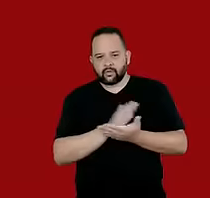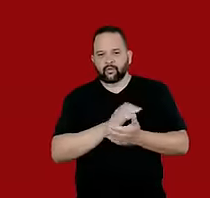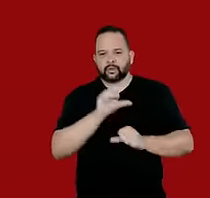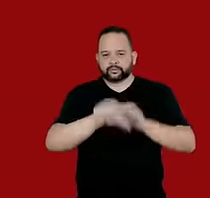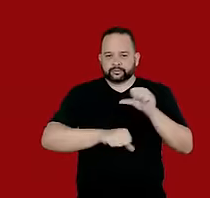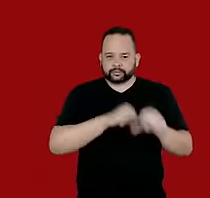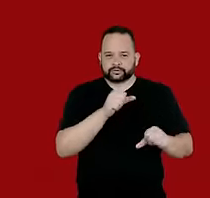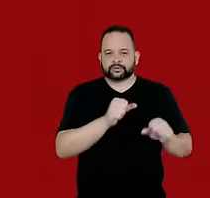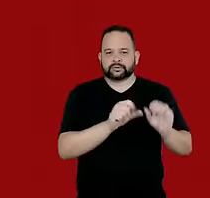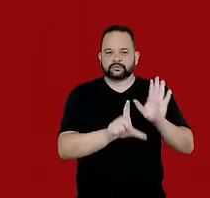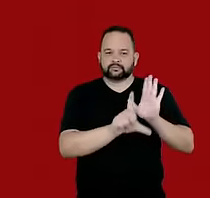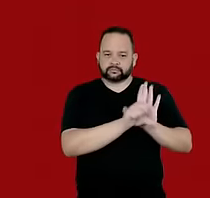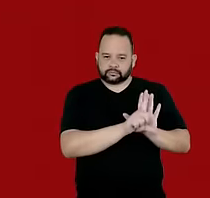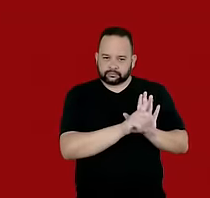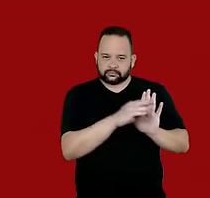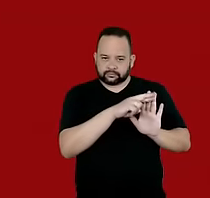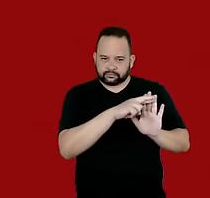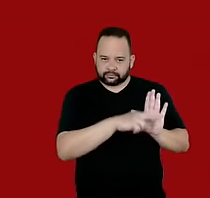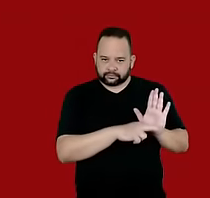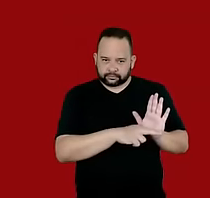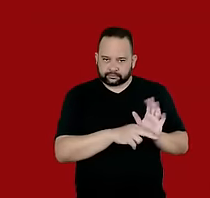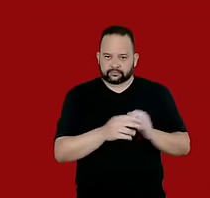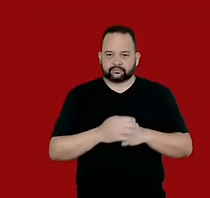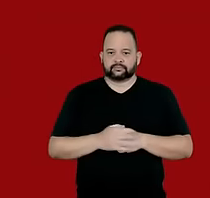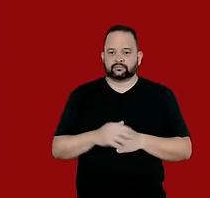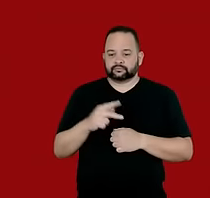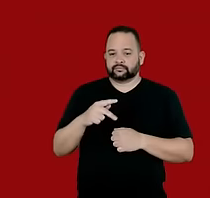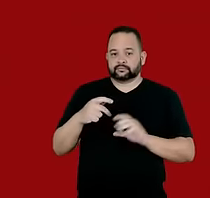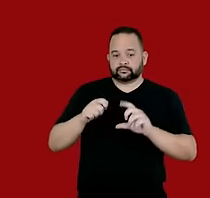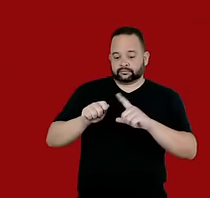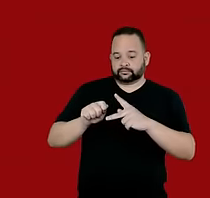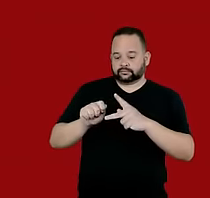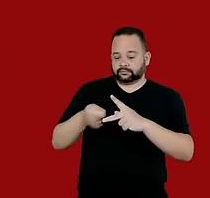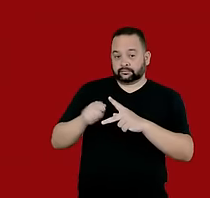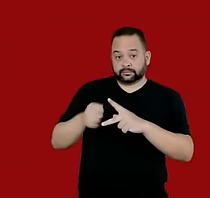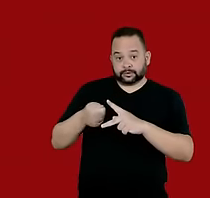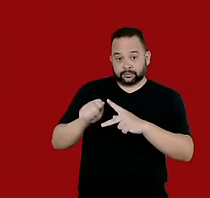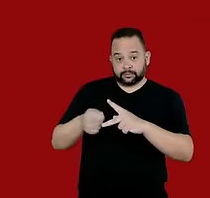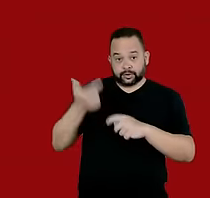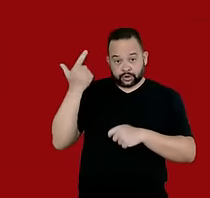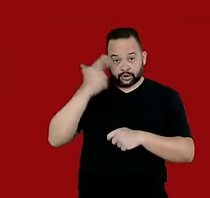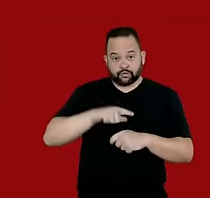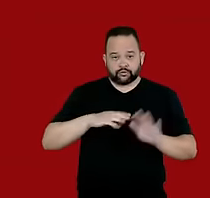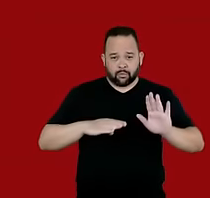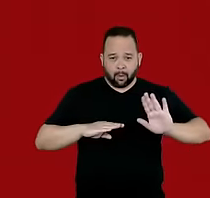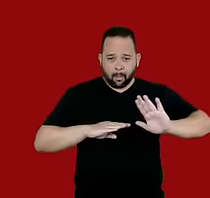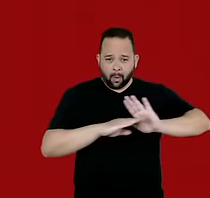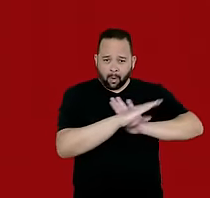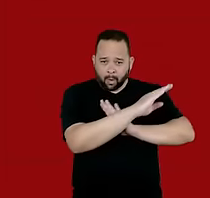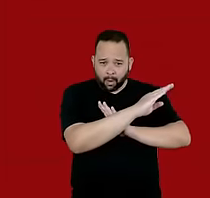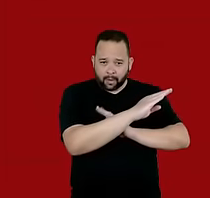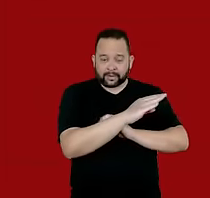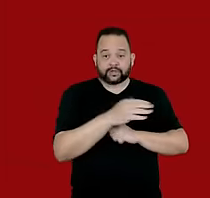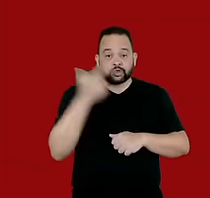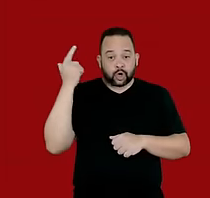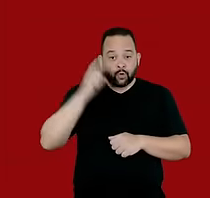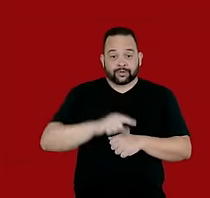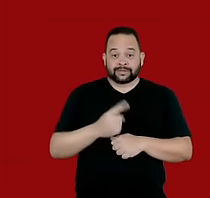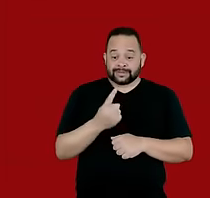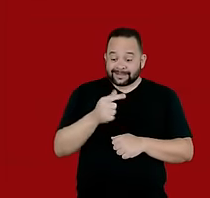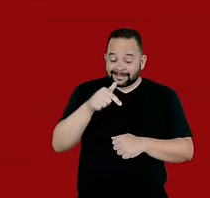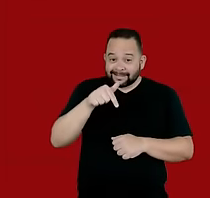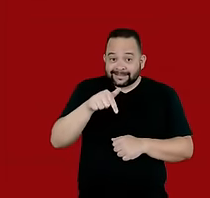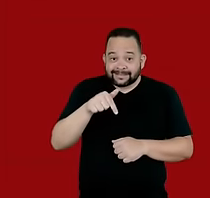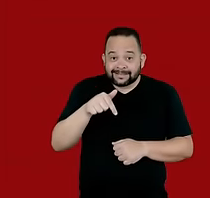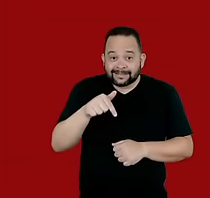regulamentação o pix continua crescendo a gente bateu 175 milhões de operações num dia a gente tá caminhando para quase